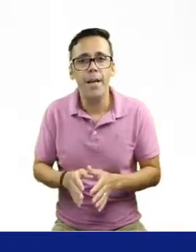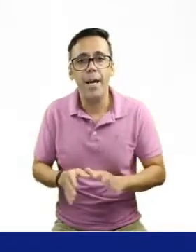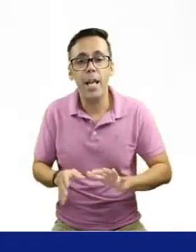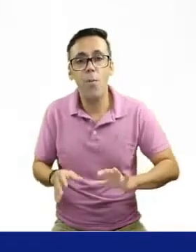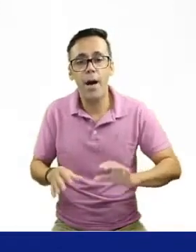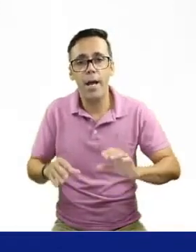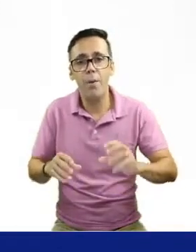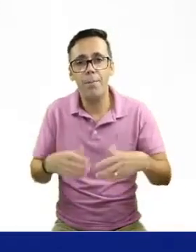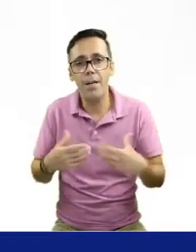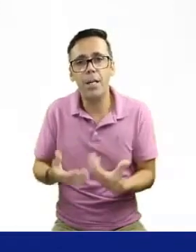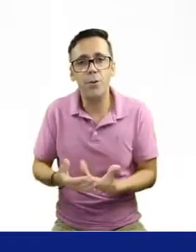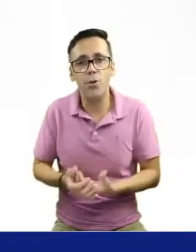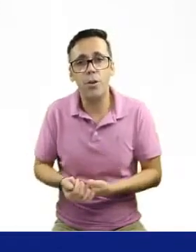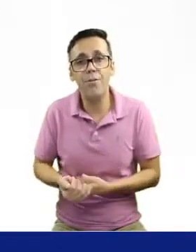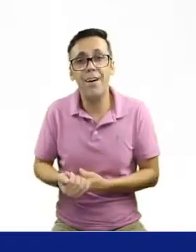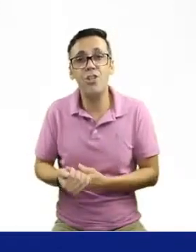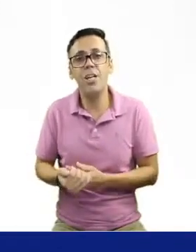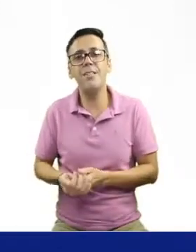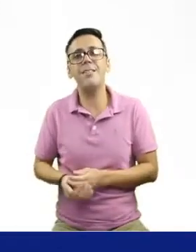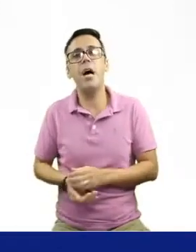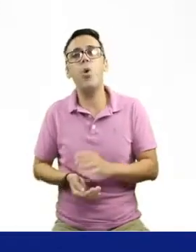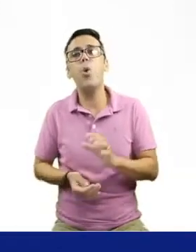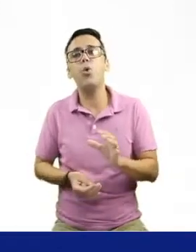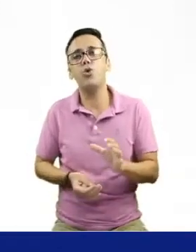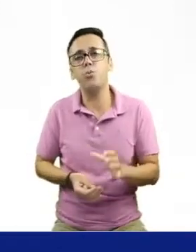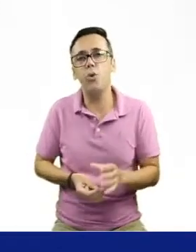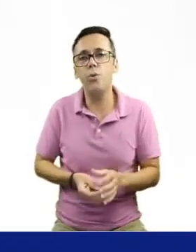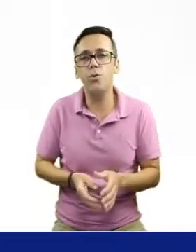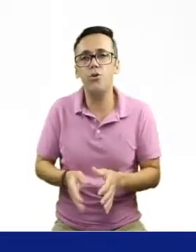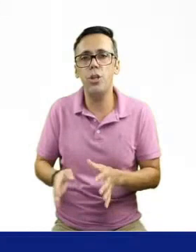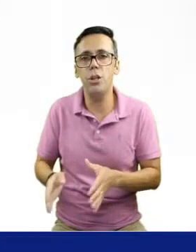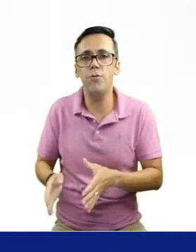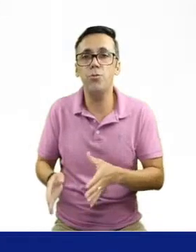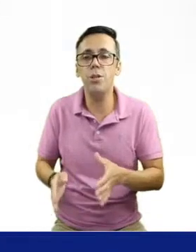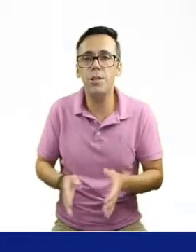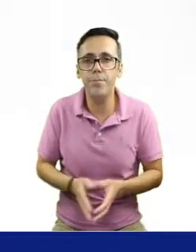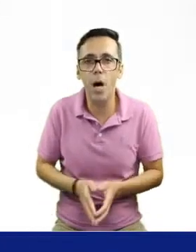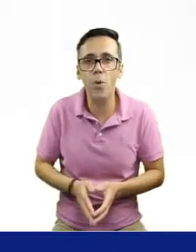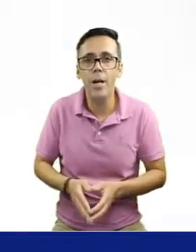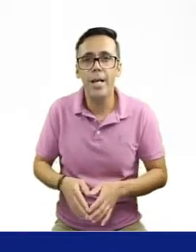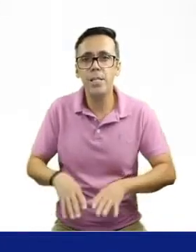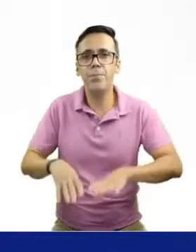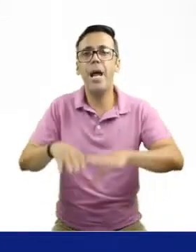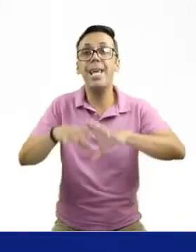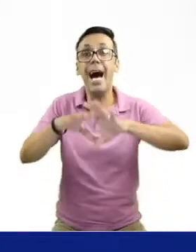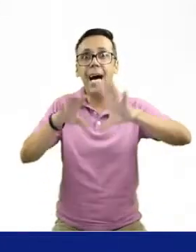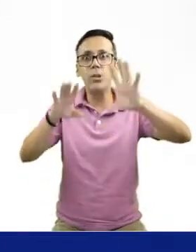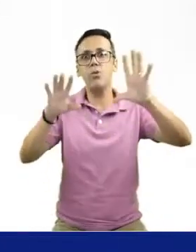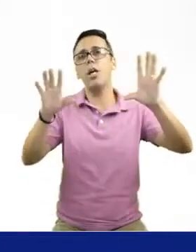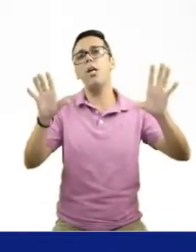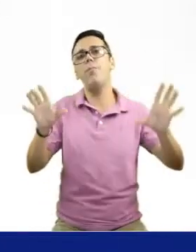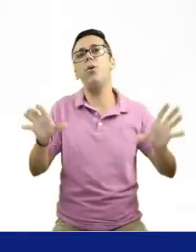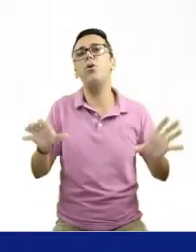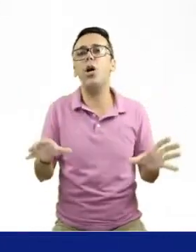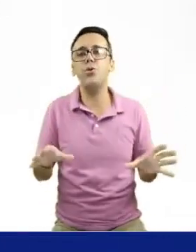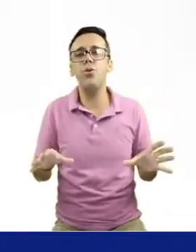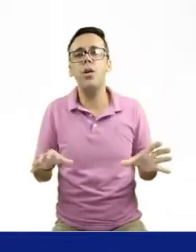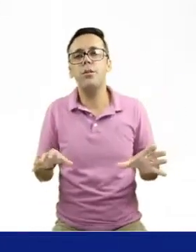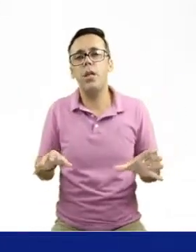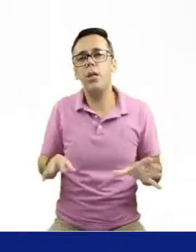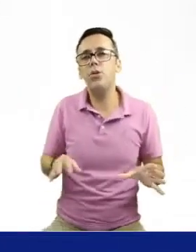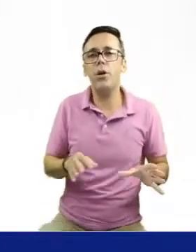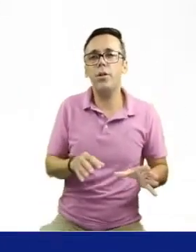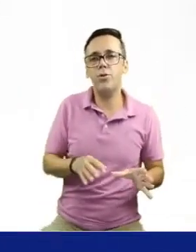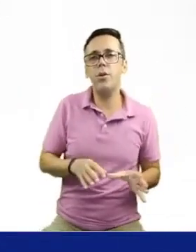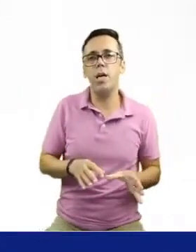Boo ela é uma banca pessoal que vai gerenciar concursos públicos de nível Municipal Espraiado sair pelo